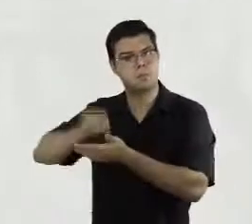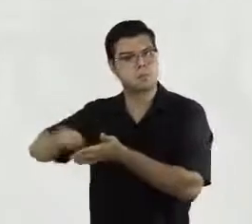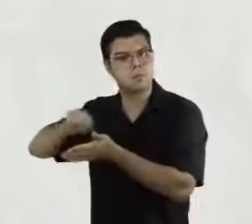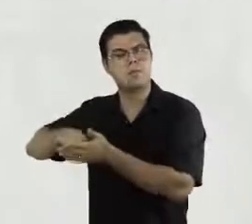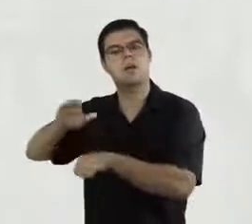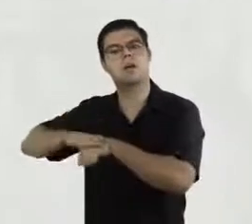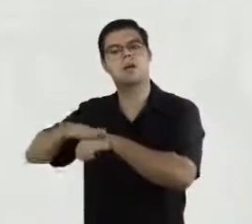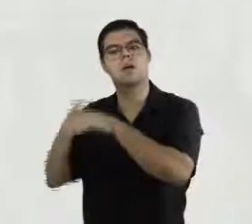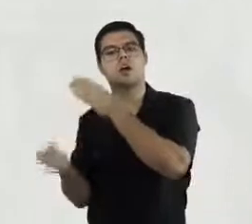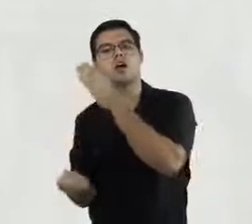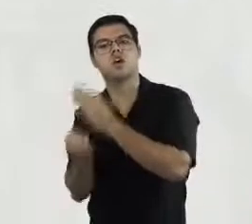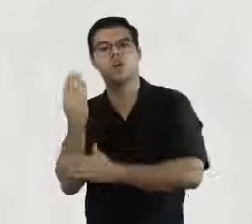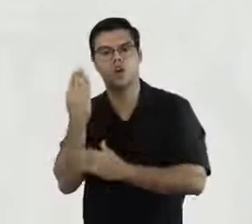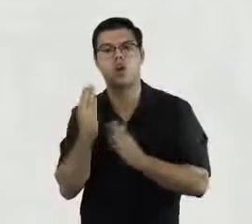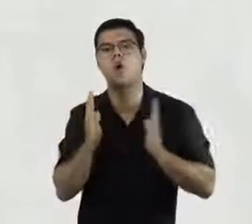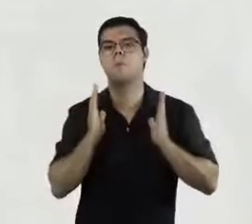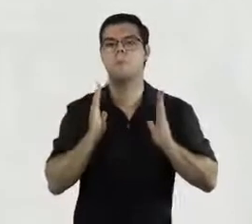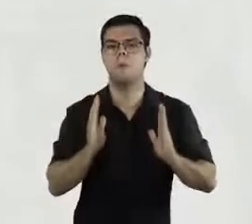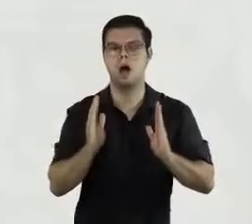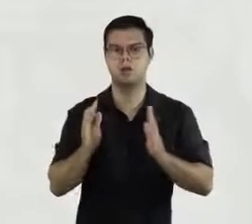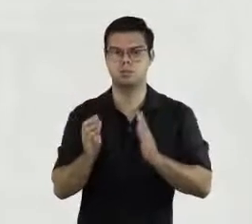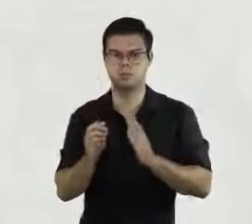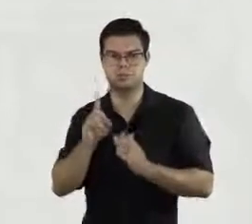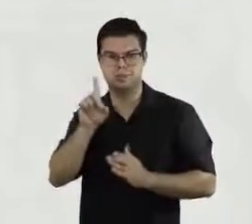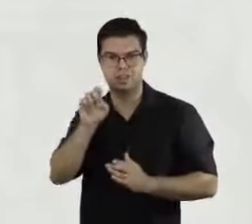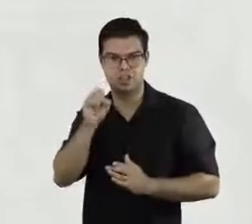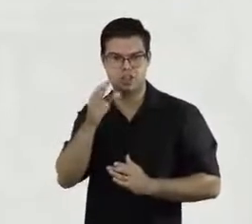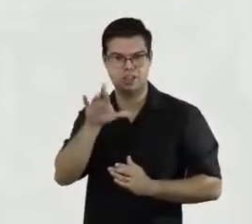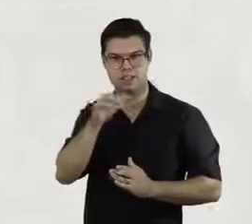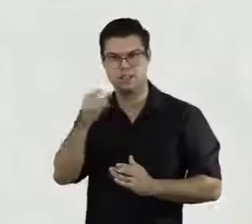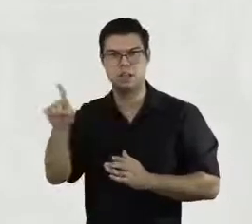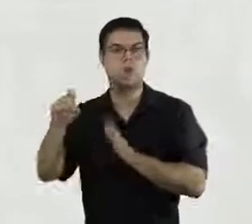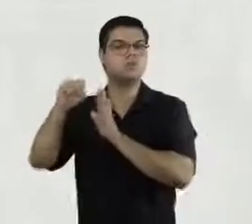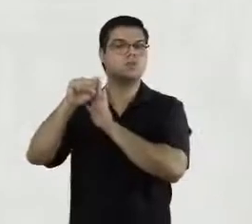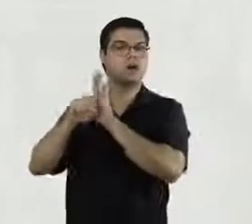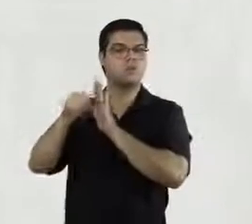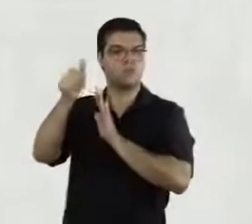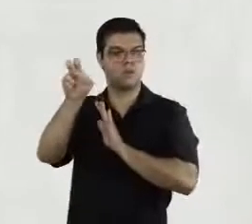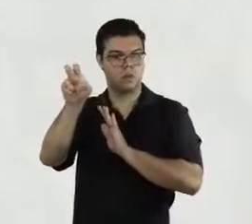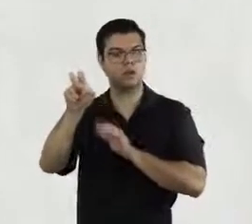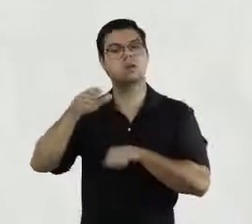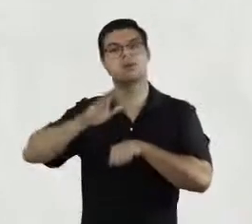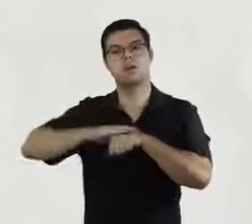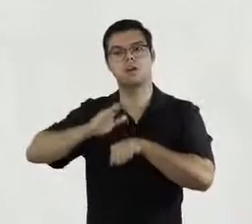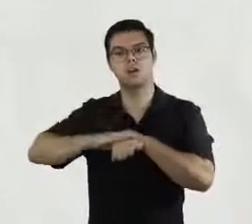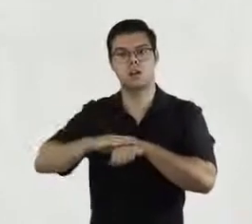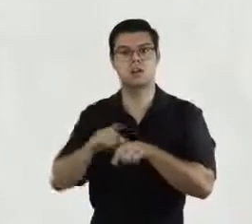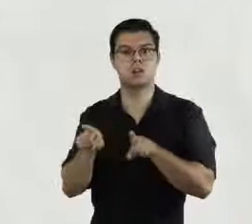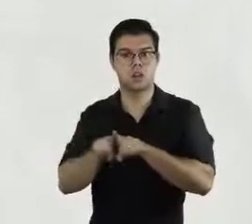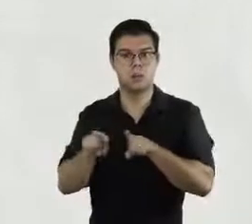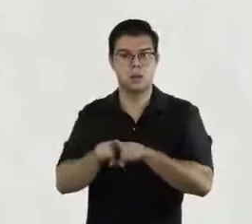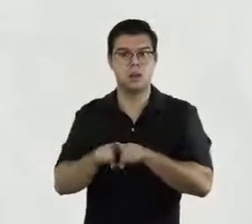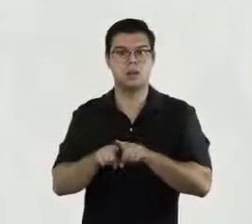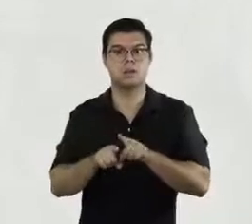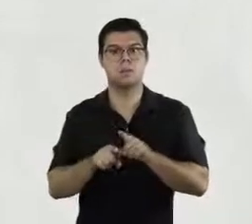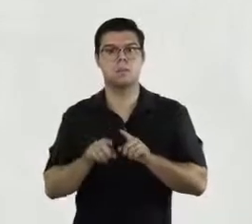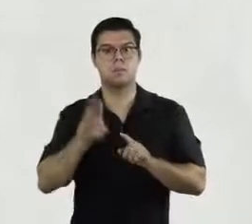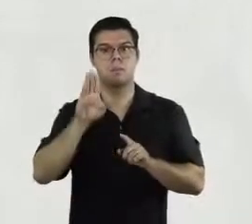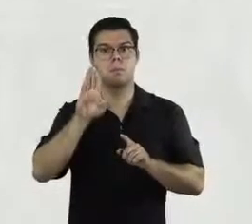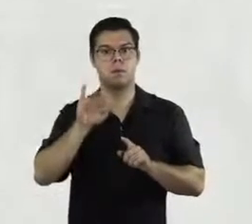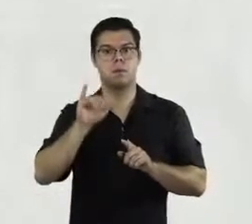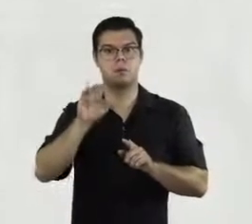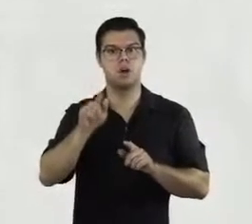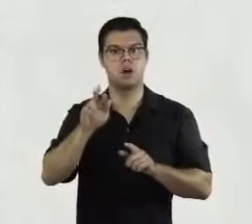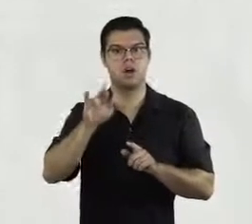para a descrição de raridades impressas do século XV, a bibliografia da impressão régia do Rio de